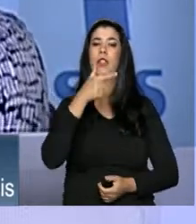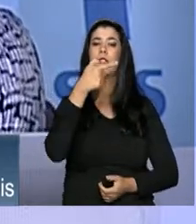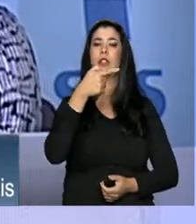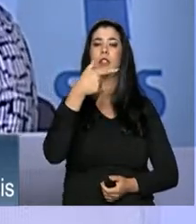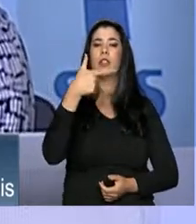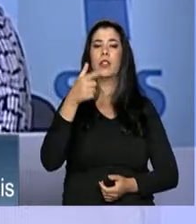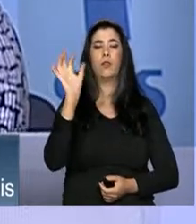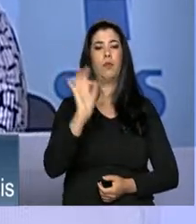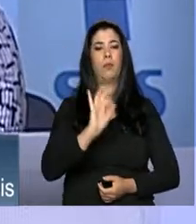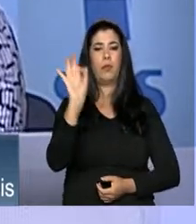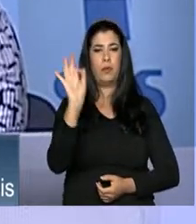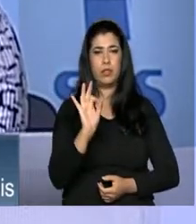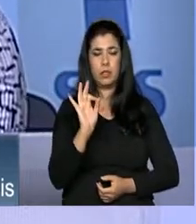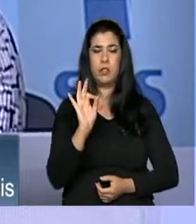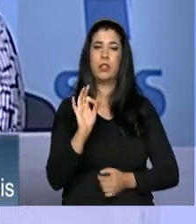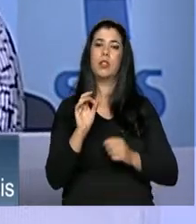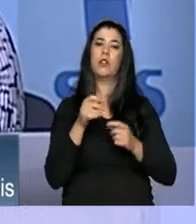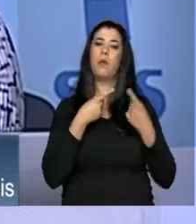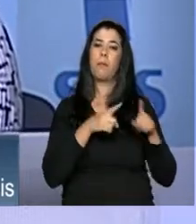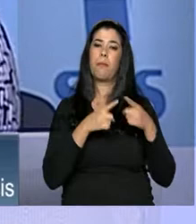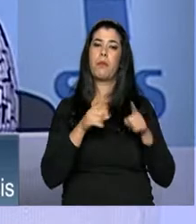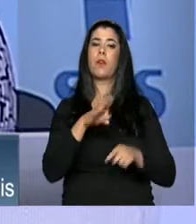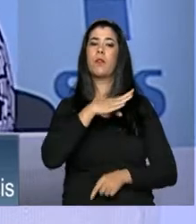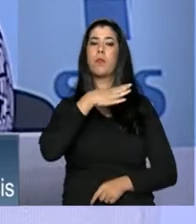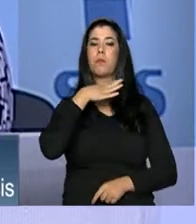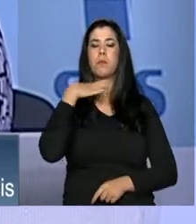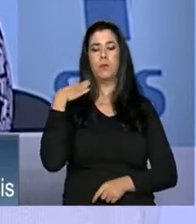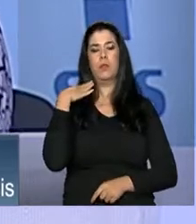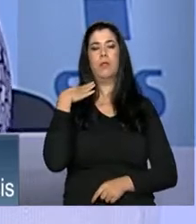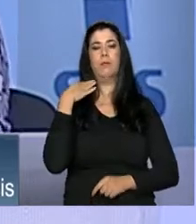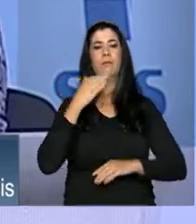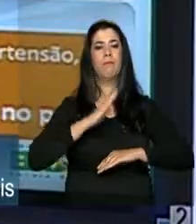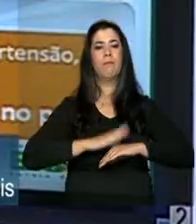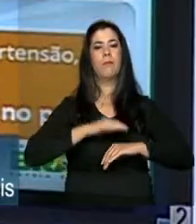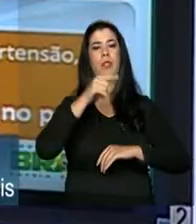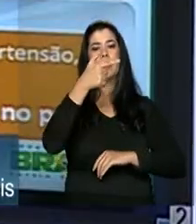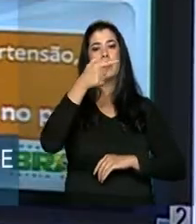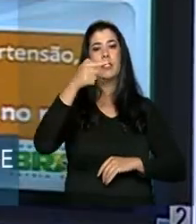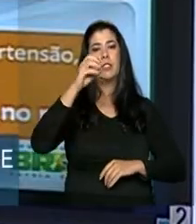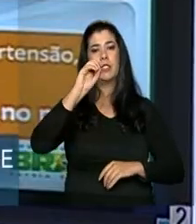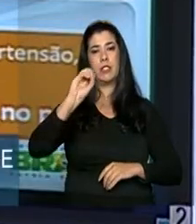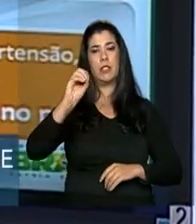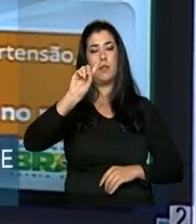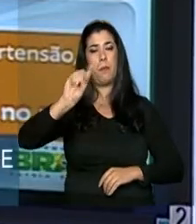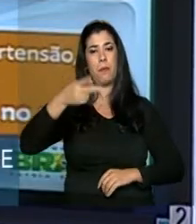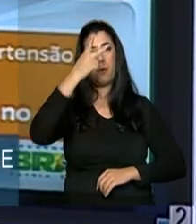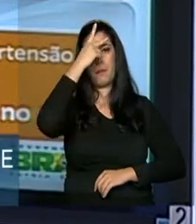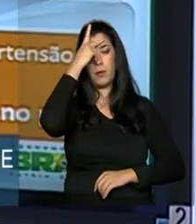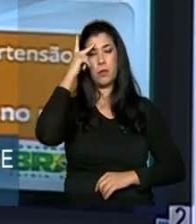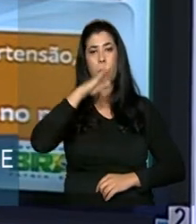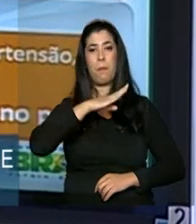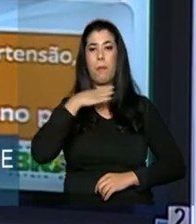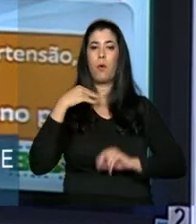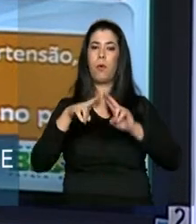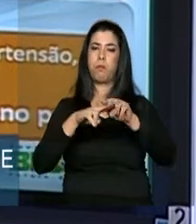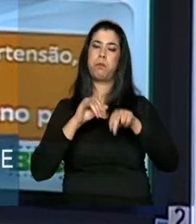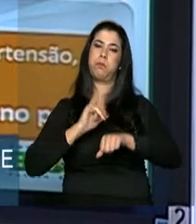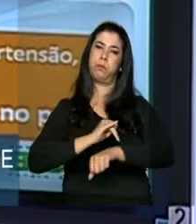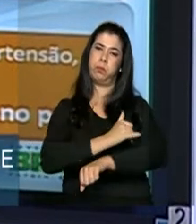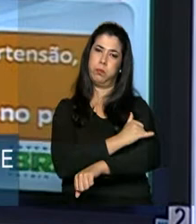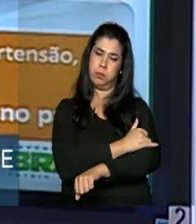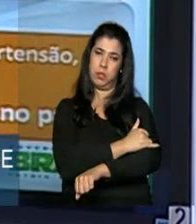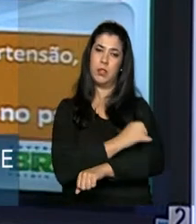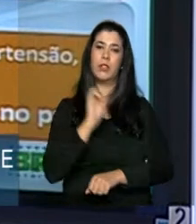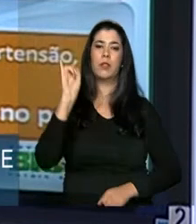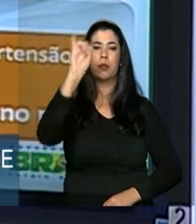72% das mortes no país, né? São mais de 700 mil mortes todo ano. Daí a importância